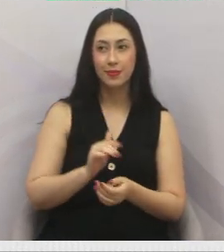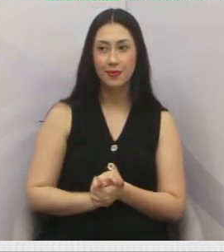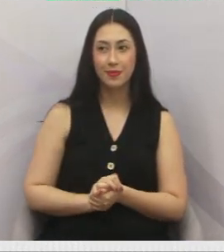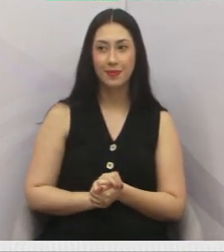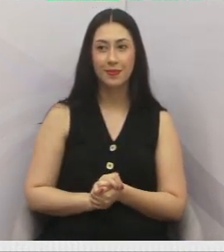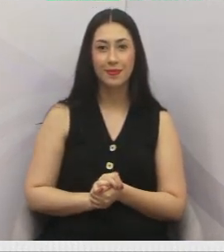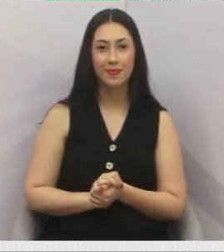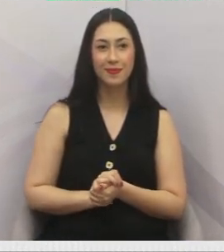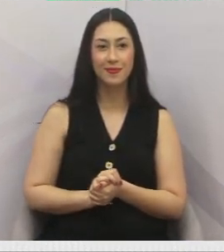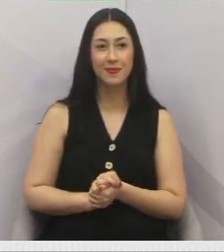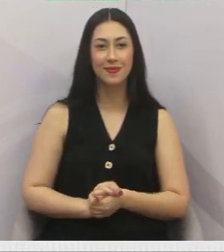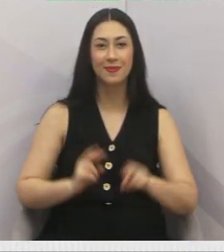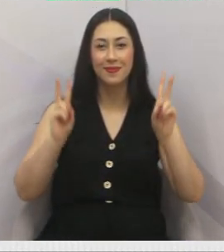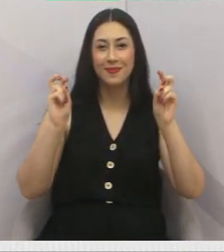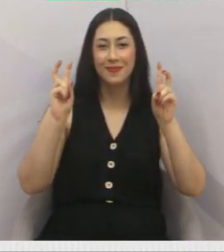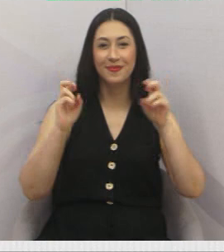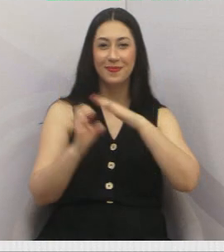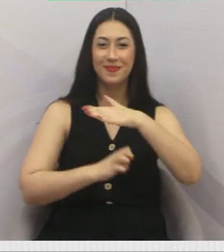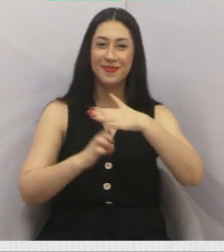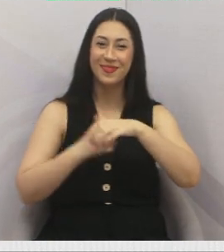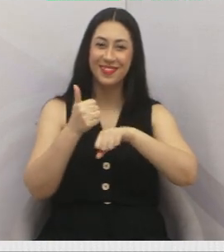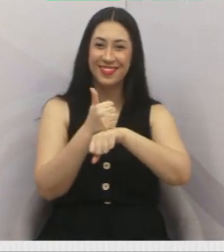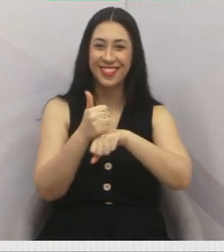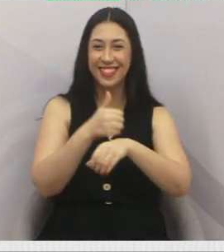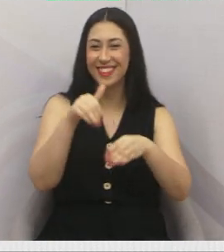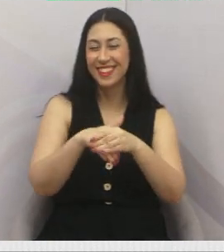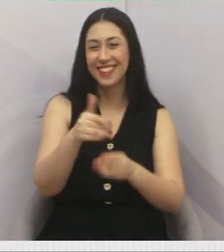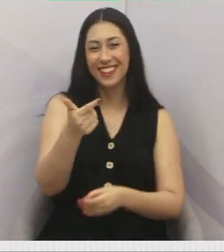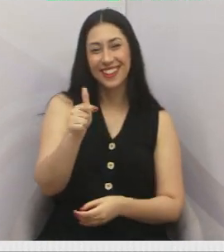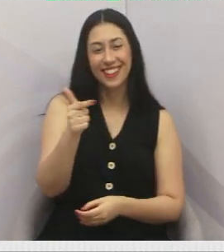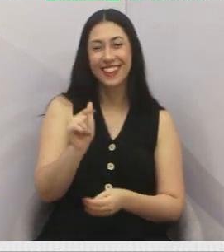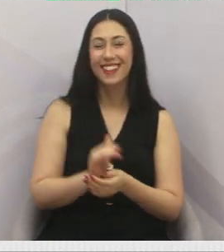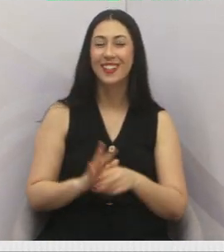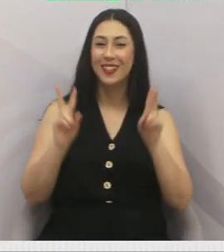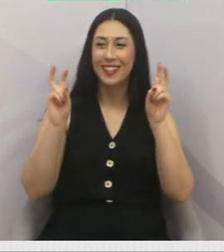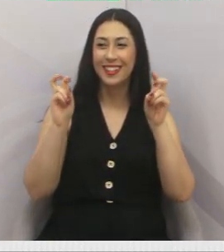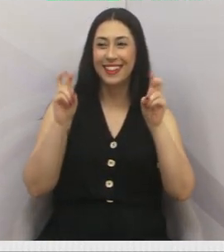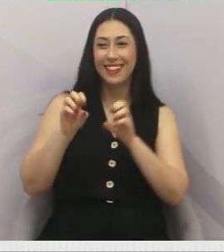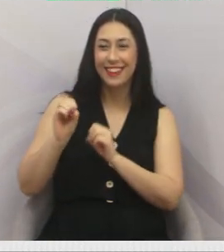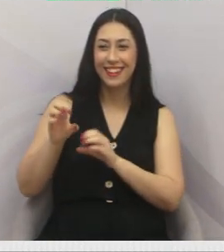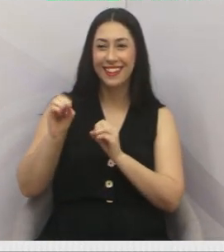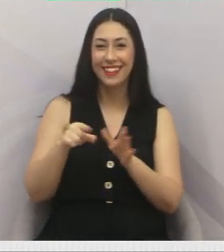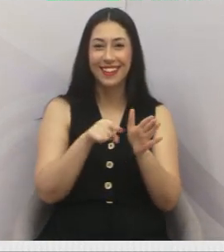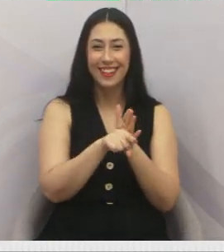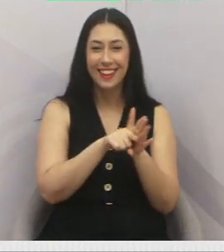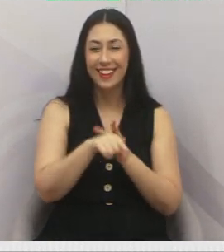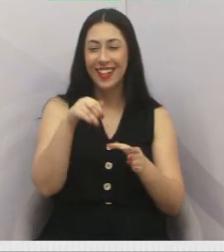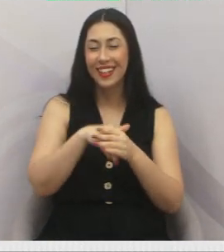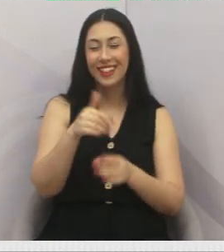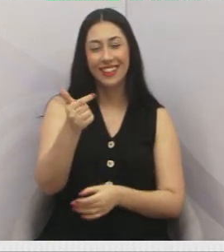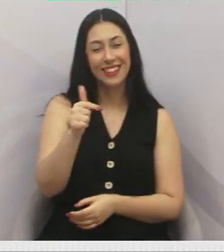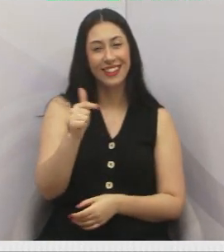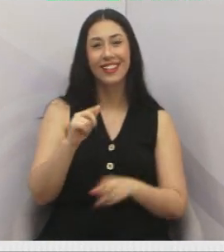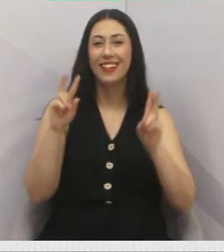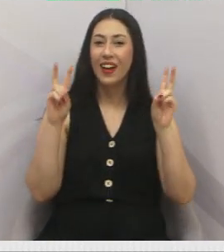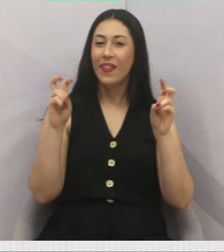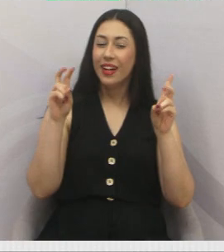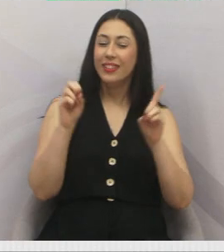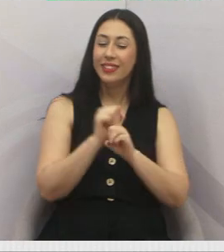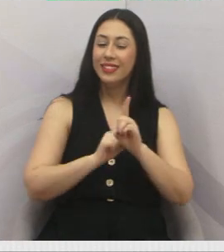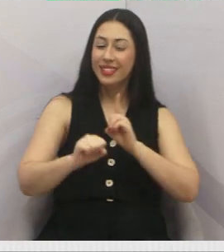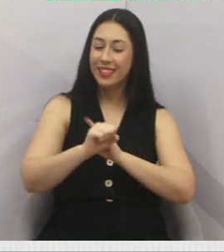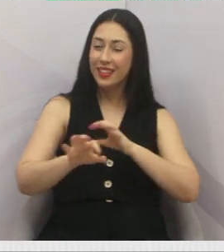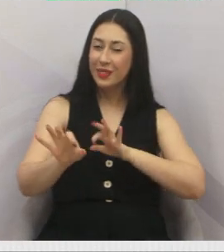Segmento empresas e ou entidades profissionais, voto em branco. Segmento entidades acadêmicas, voto em branco. Segmento organização